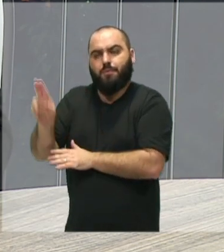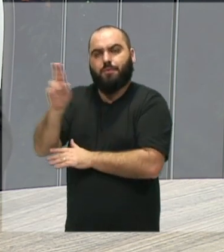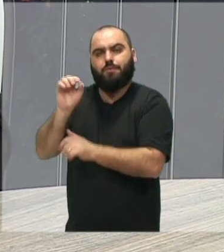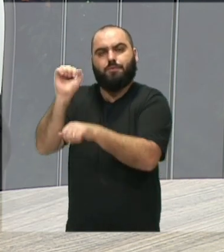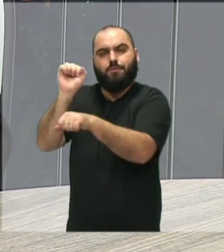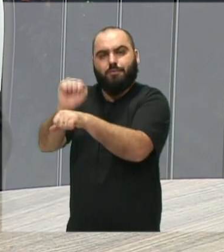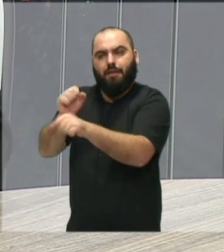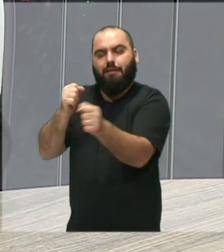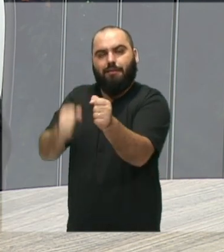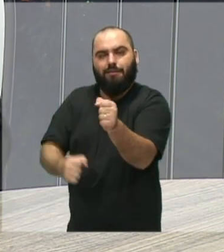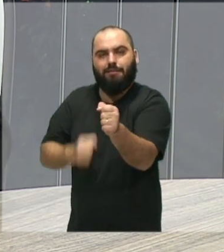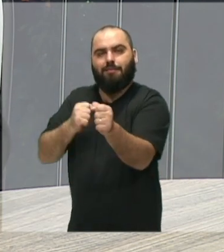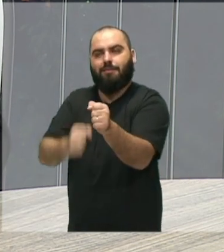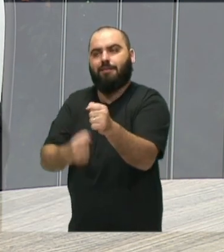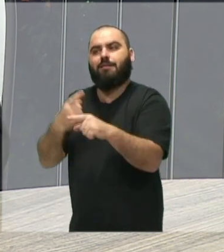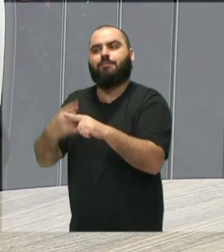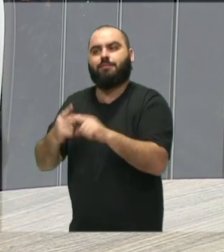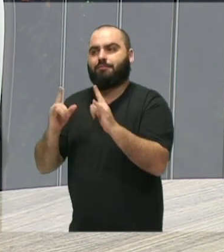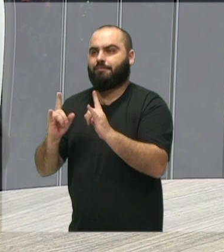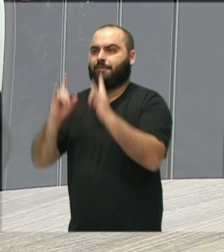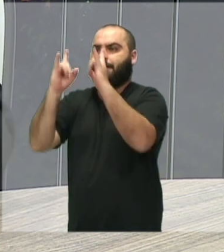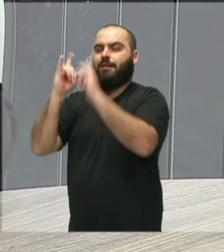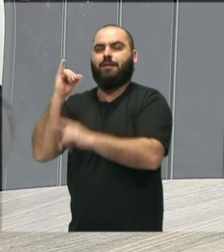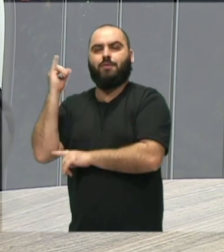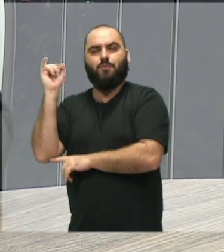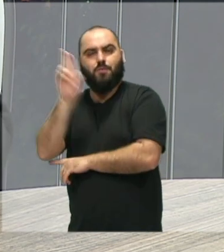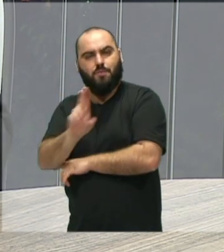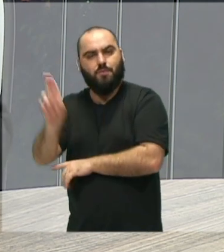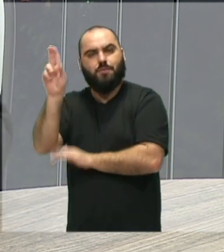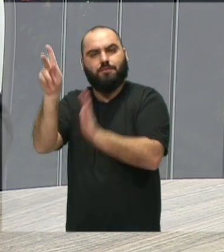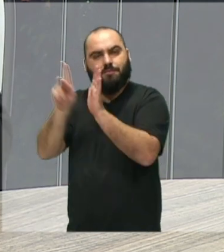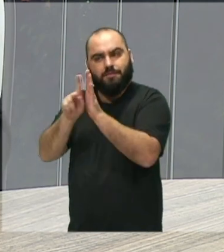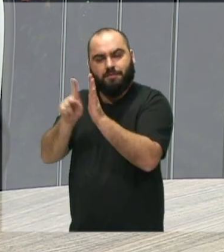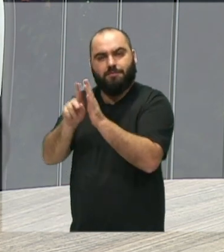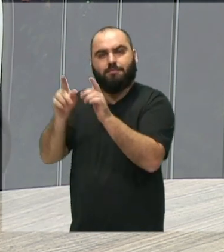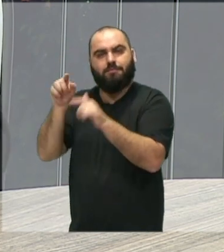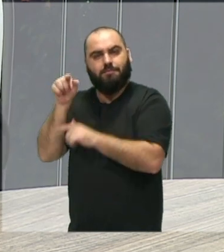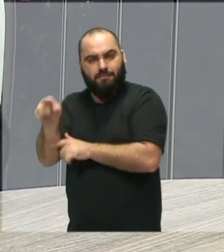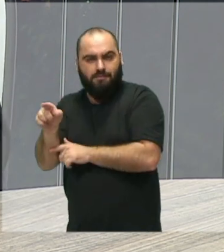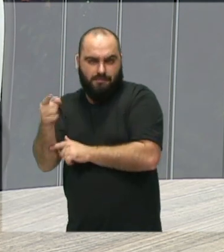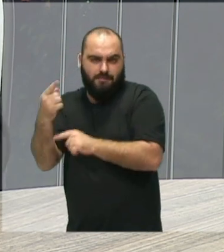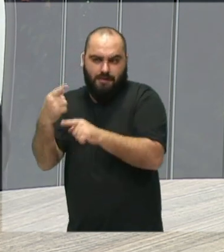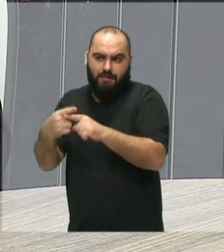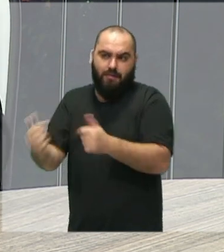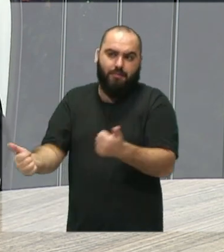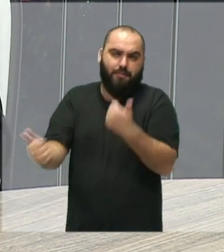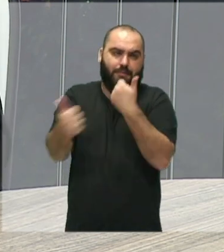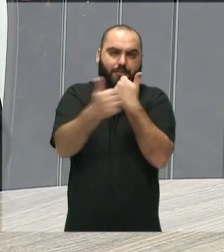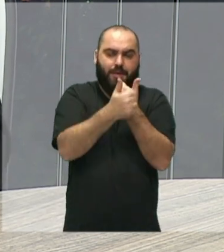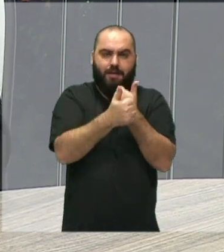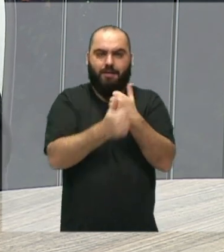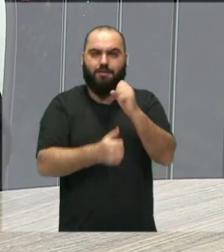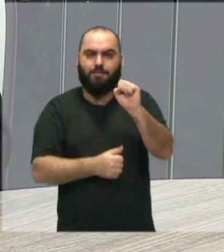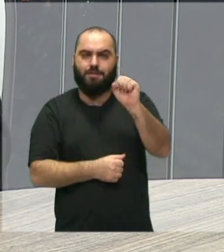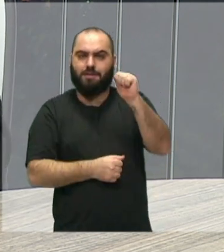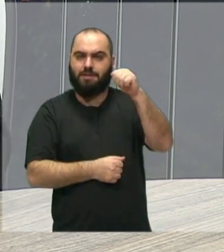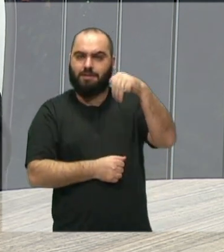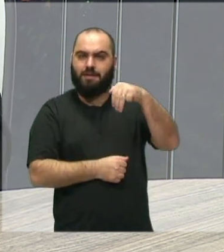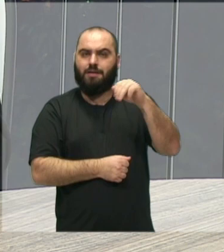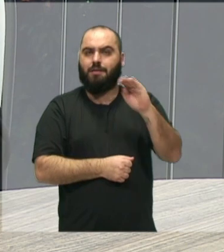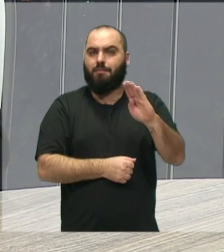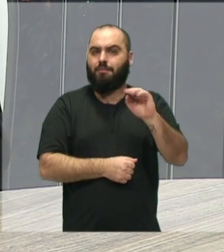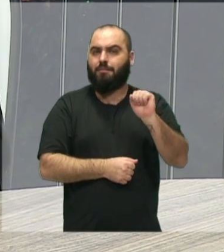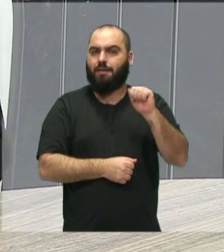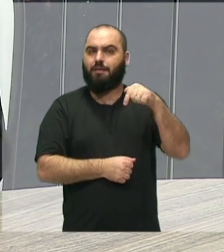pela importância, né, enquanto prédio e tudo mais. Por o fato de estar próximo do Sambaqui Itaipava 2, então